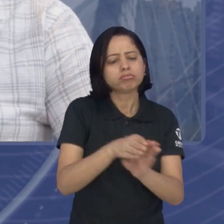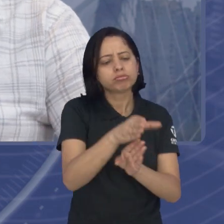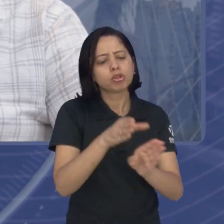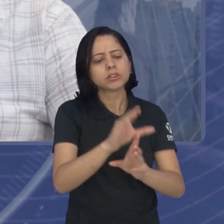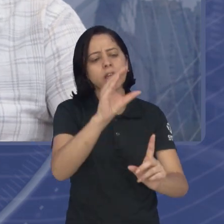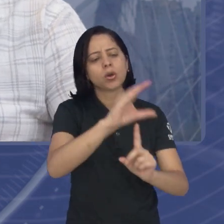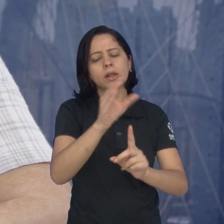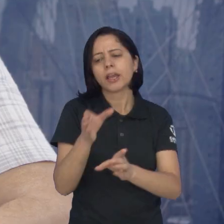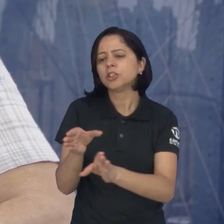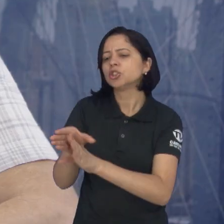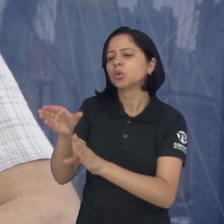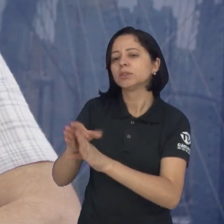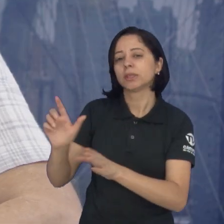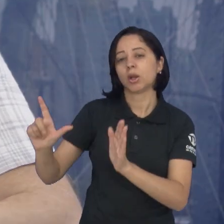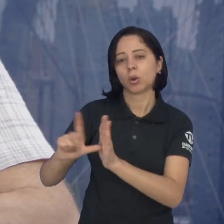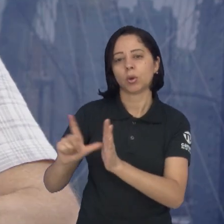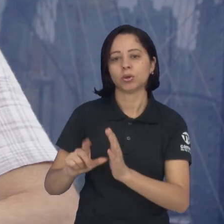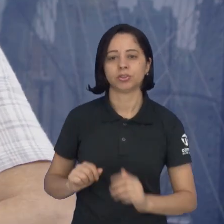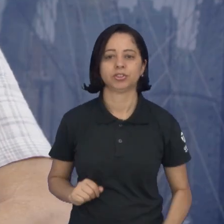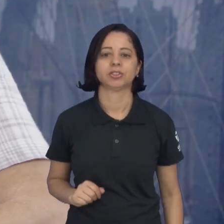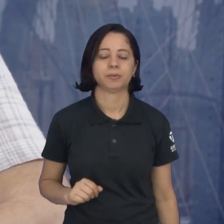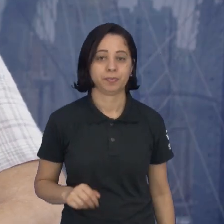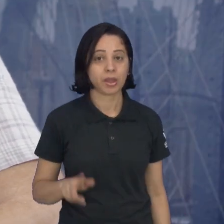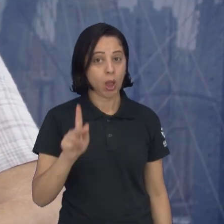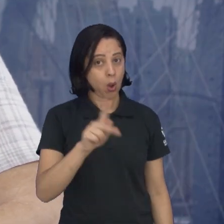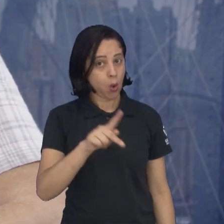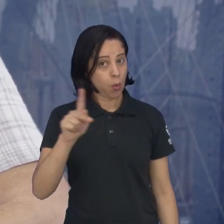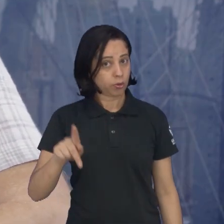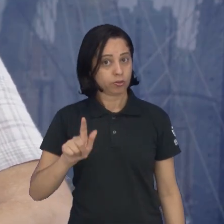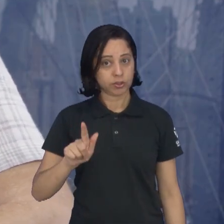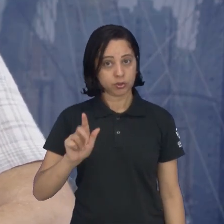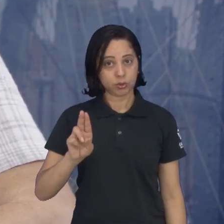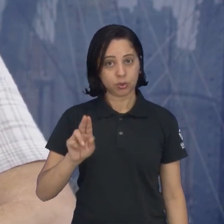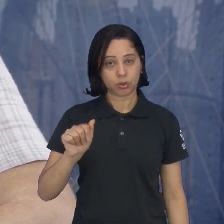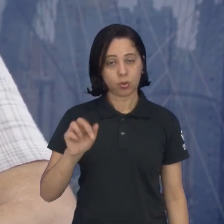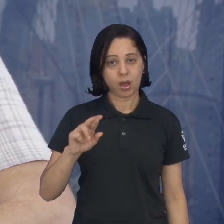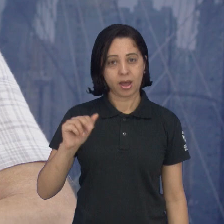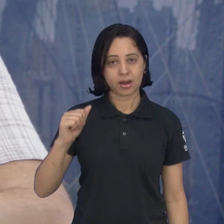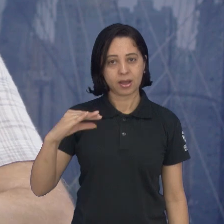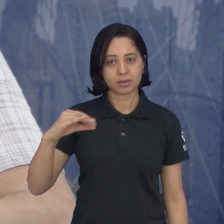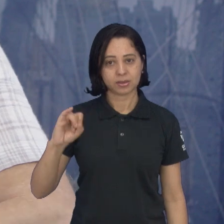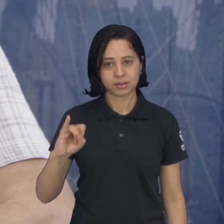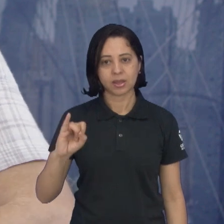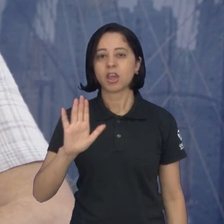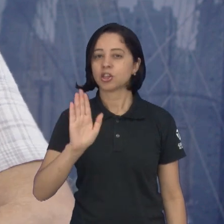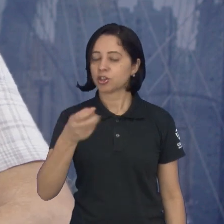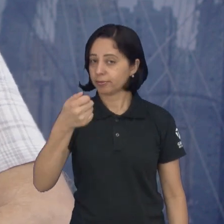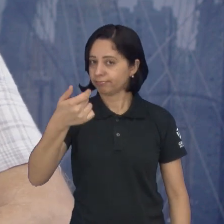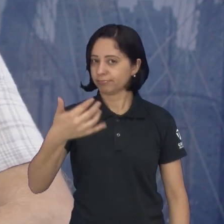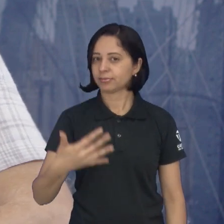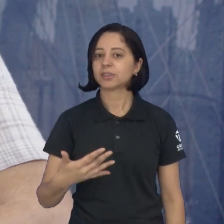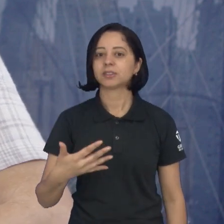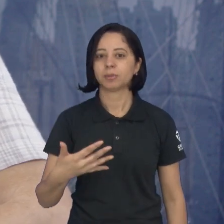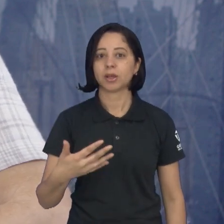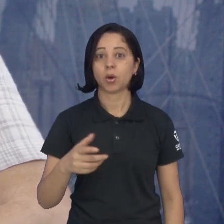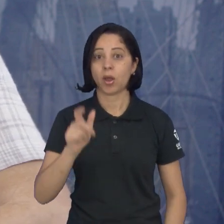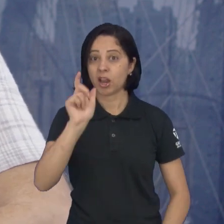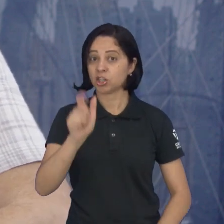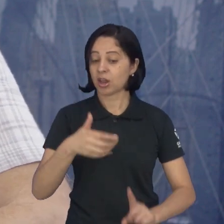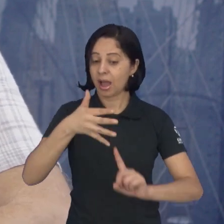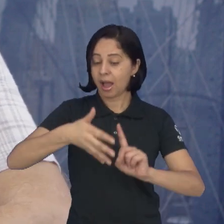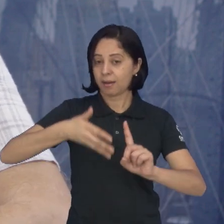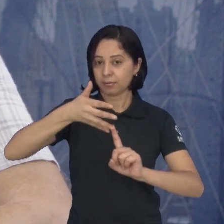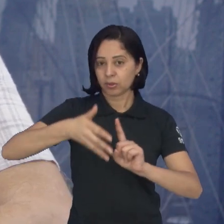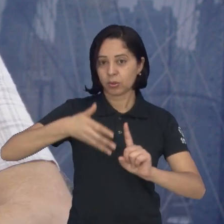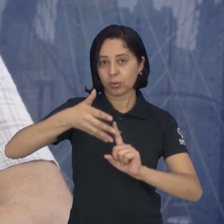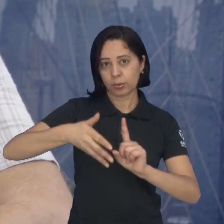sentido? Olha, Dani, para você ter uma ideia, o próprio professor Guaraci, que aparece aqui no nosso programa, fez agora esses dias uma palestra na CI